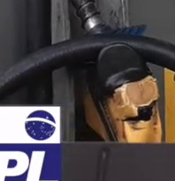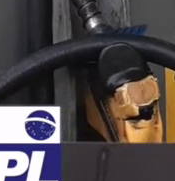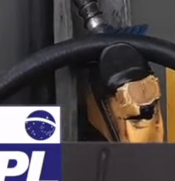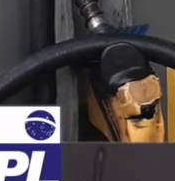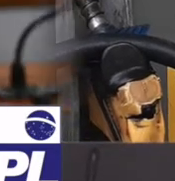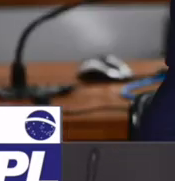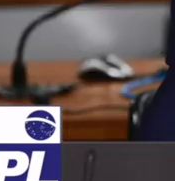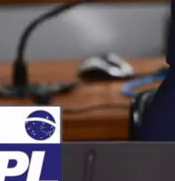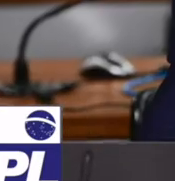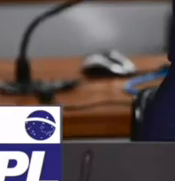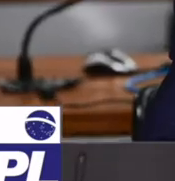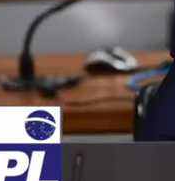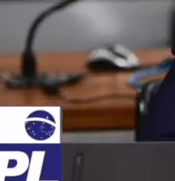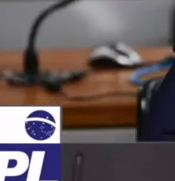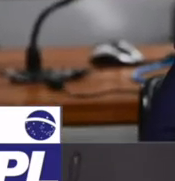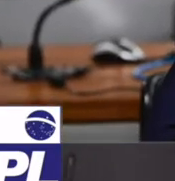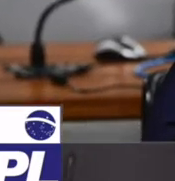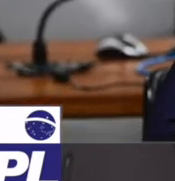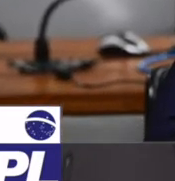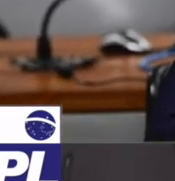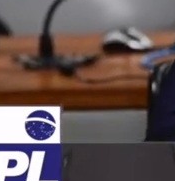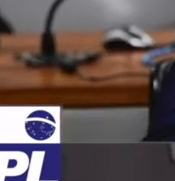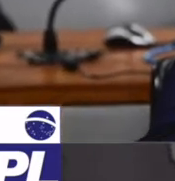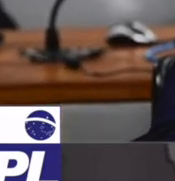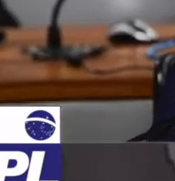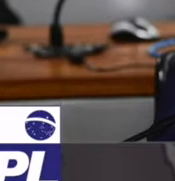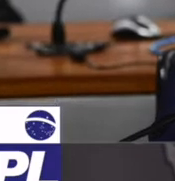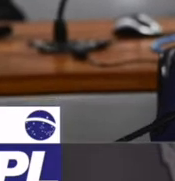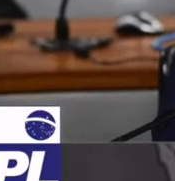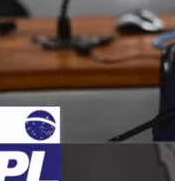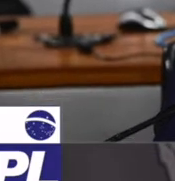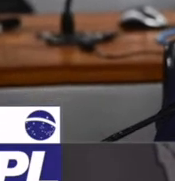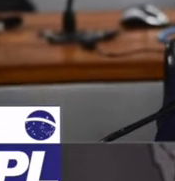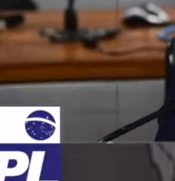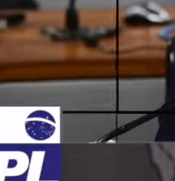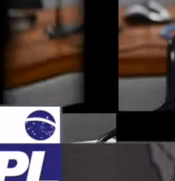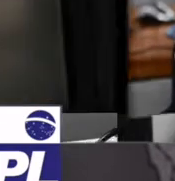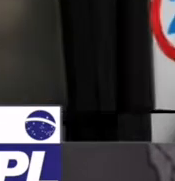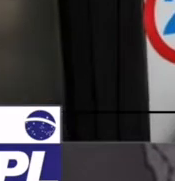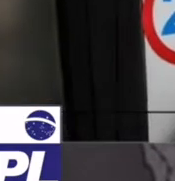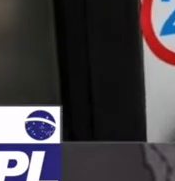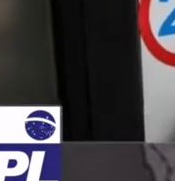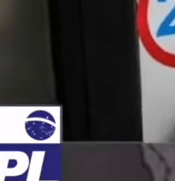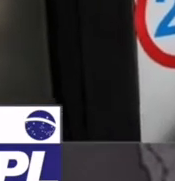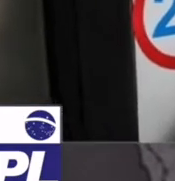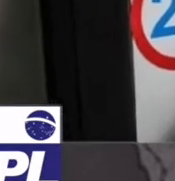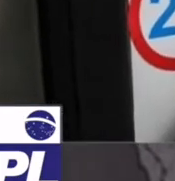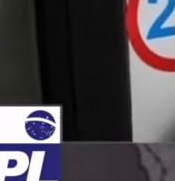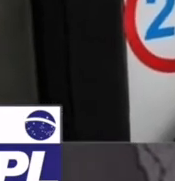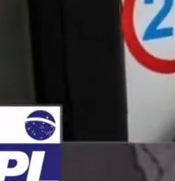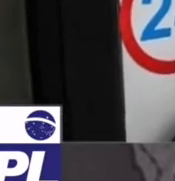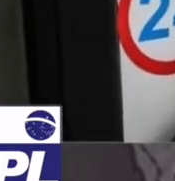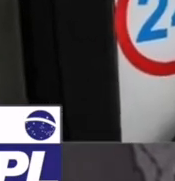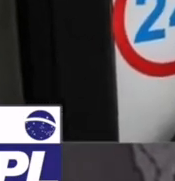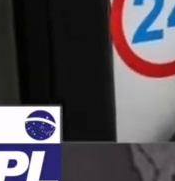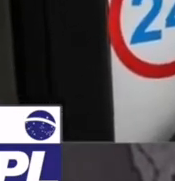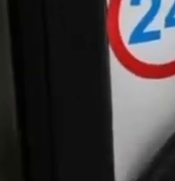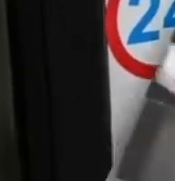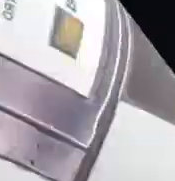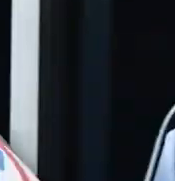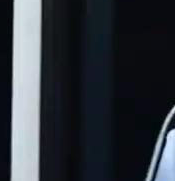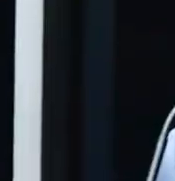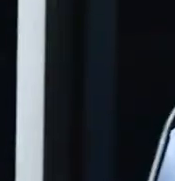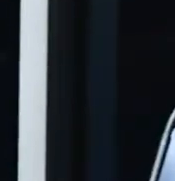na bomba, o que representará um alívio no bolso do consumidor que sofre com os altos preços dos